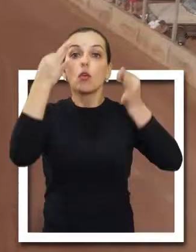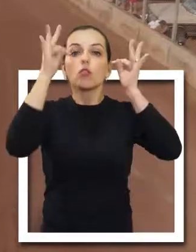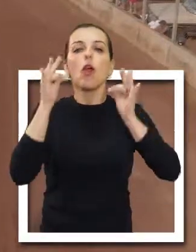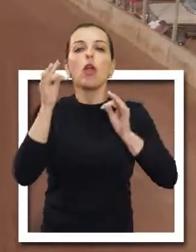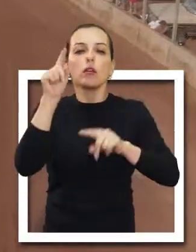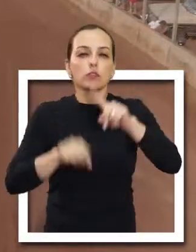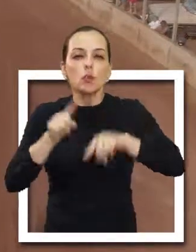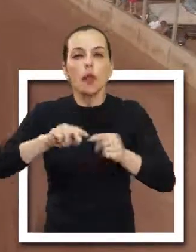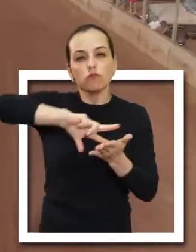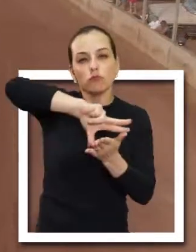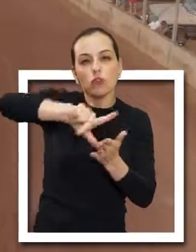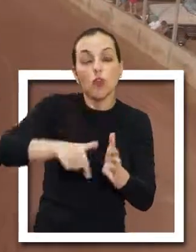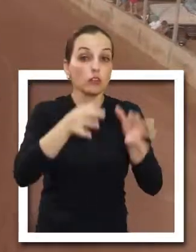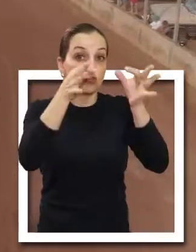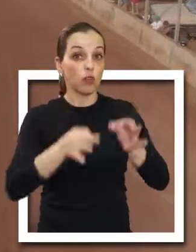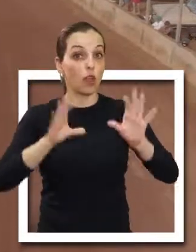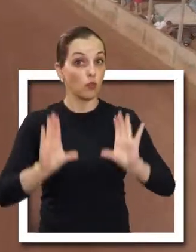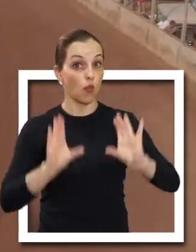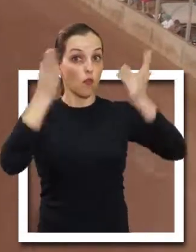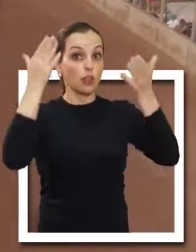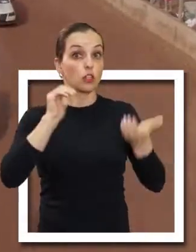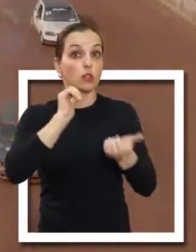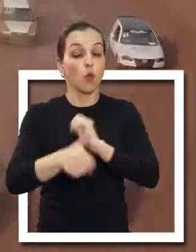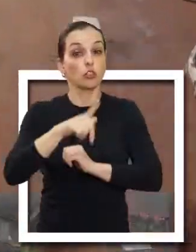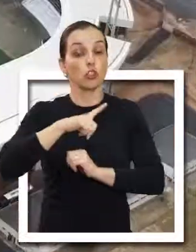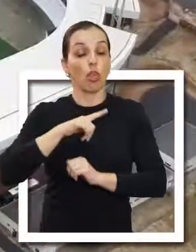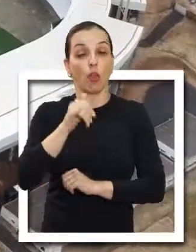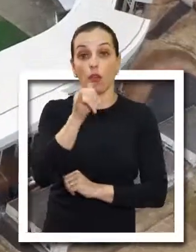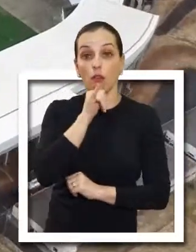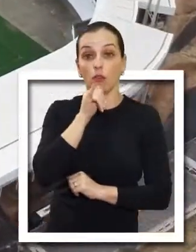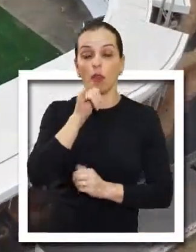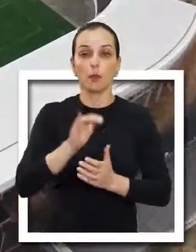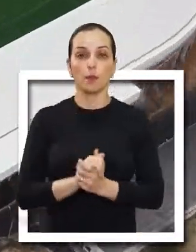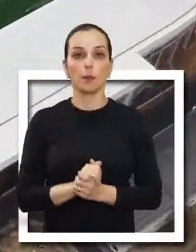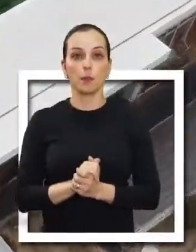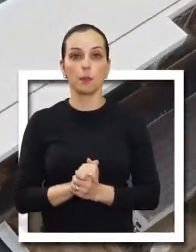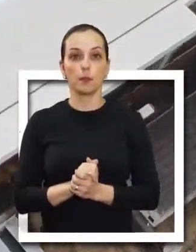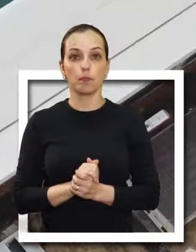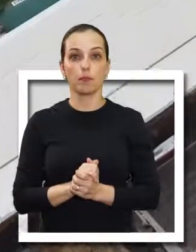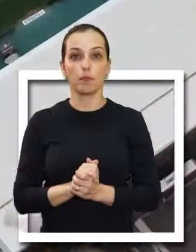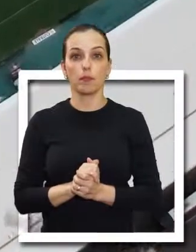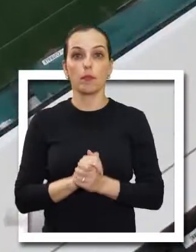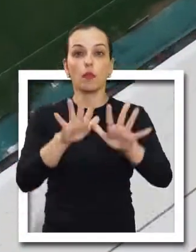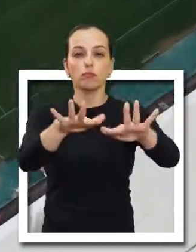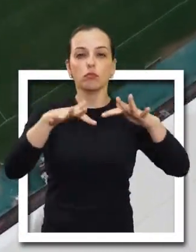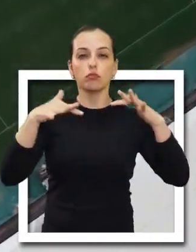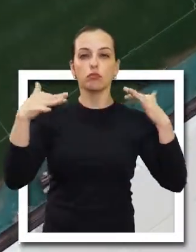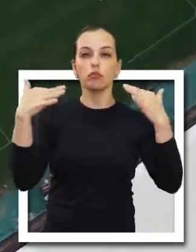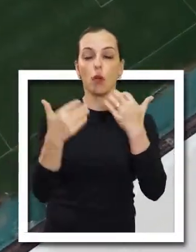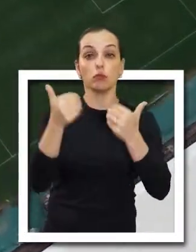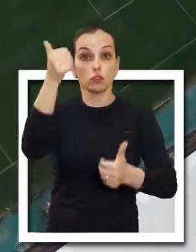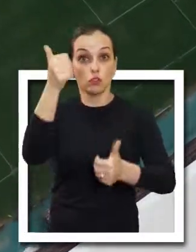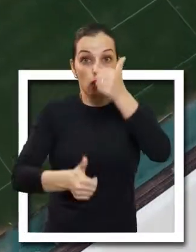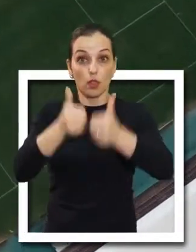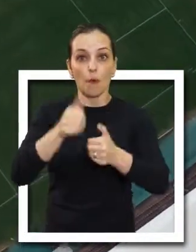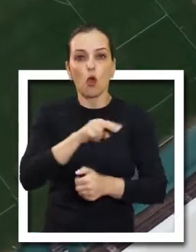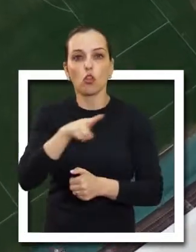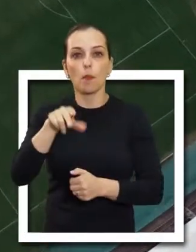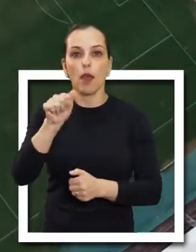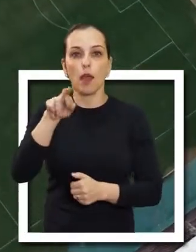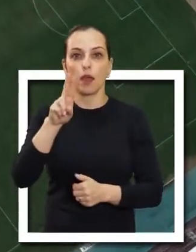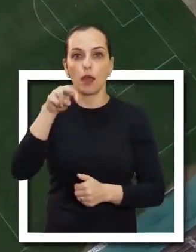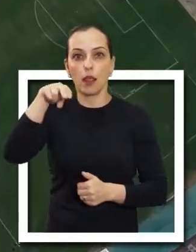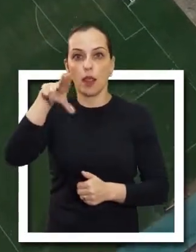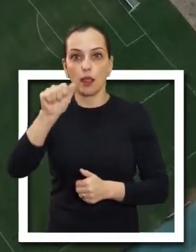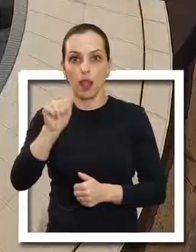Equipamentos modernos são ideais para abrigar grandes eventos esportivos. Entre eles, destacam-se a Arena da Fonte, com padrão FIFA,